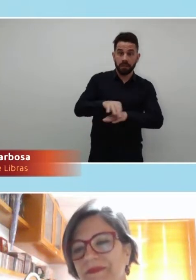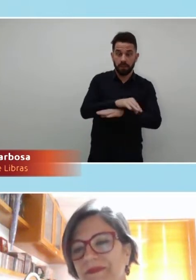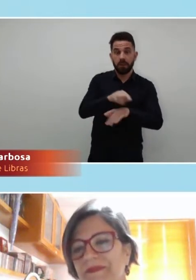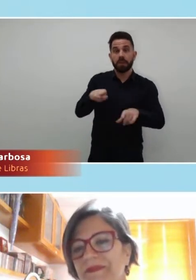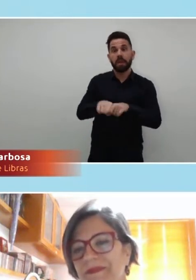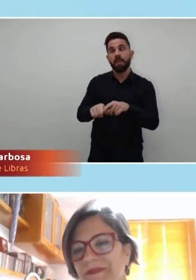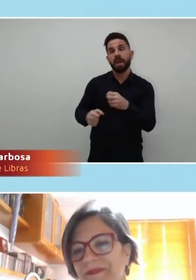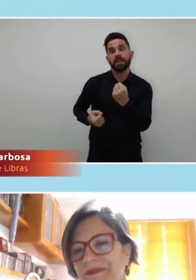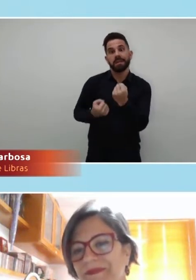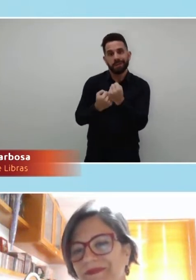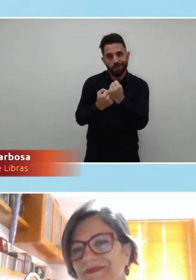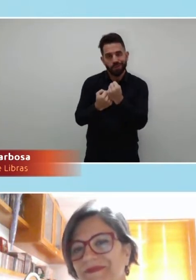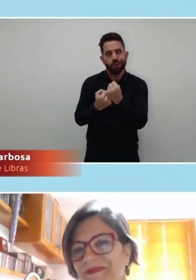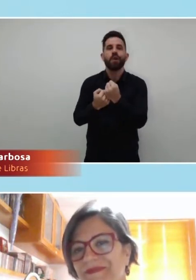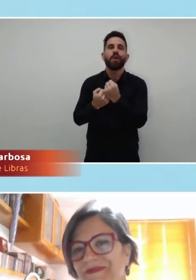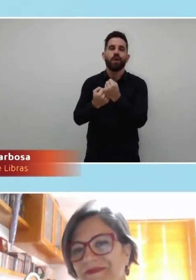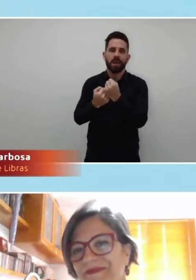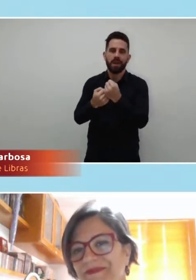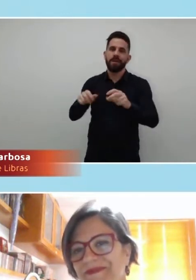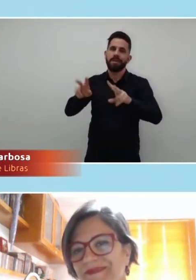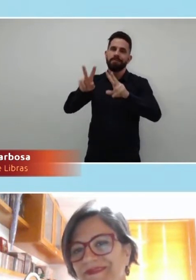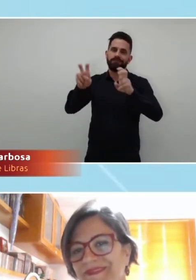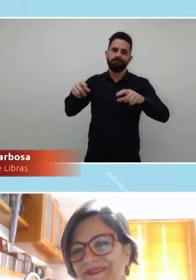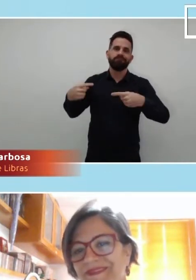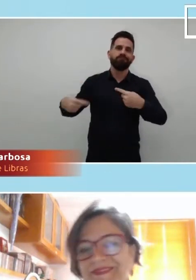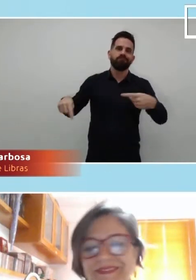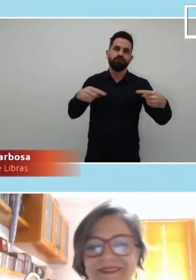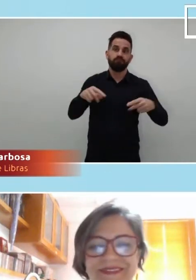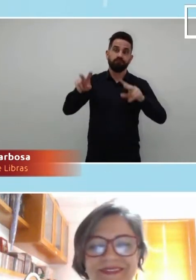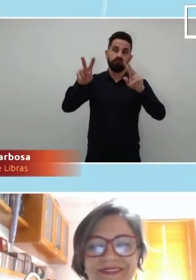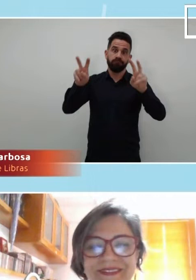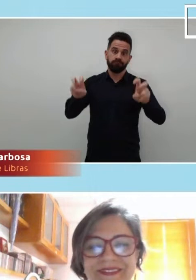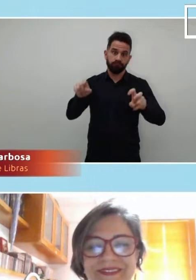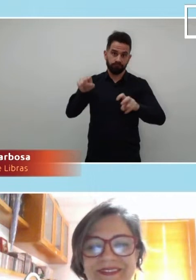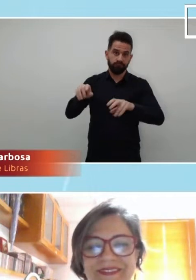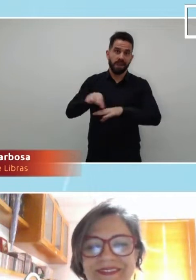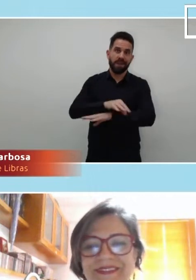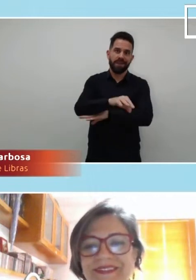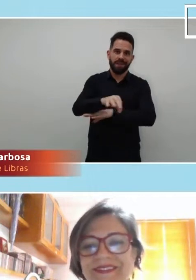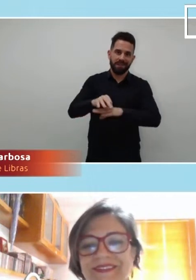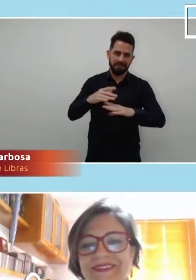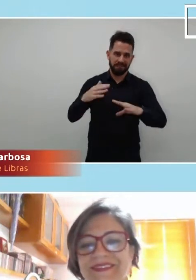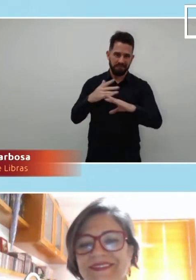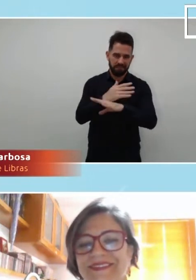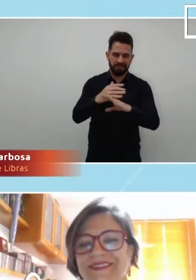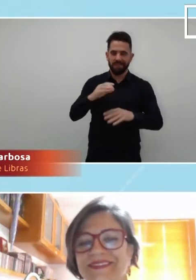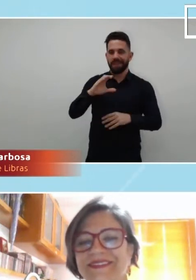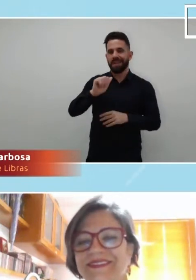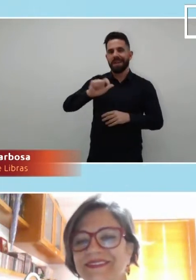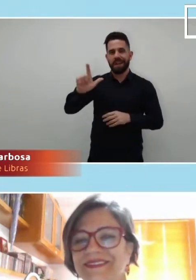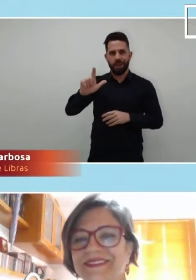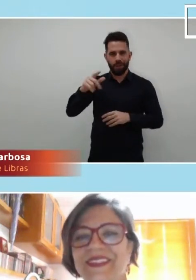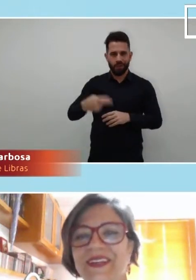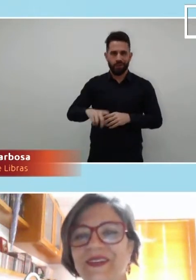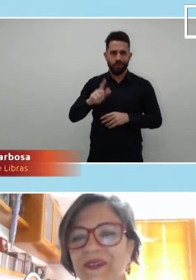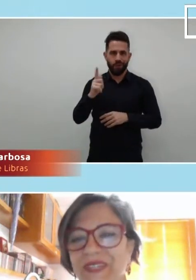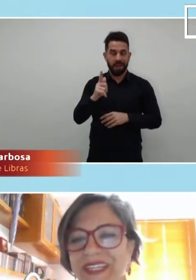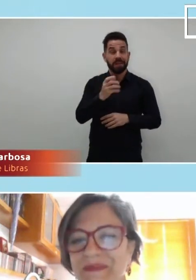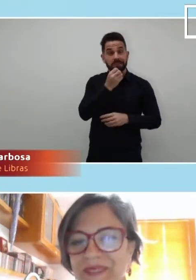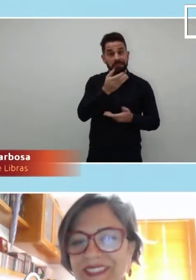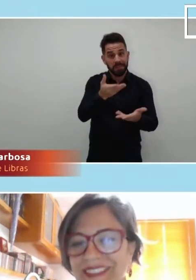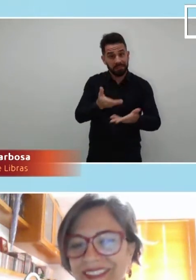CAU Goiás. Olá, professora Maria Esther, muito obrigada pela sua presença, muito bom contar com a senhora aqui para falar sobre esse assunto.